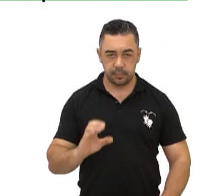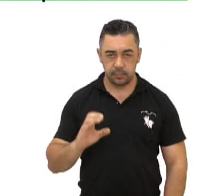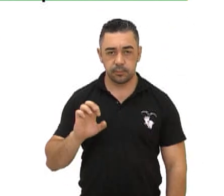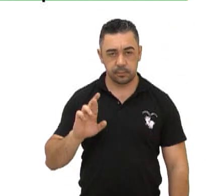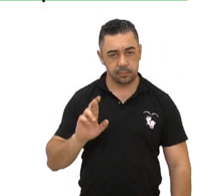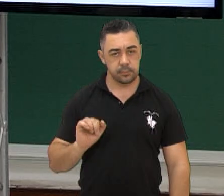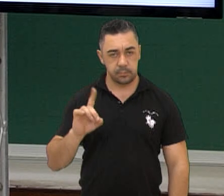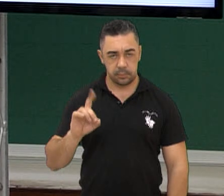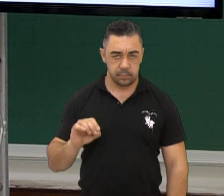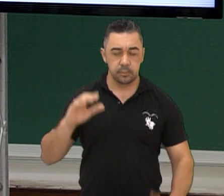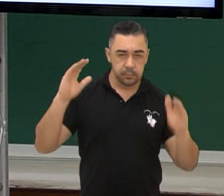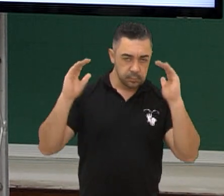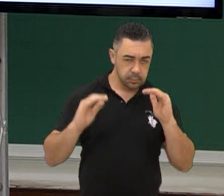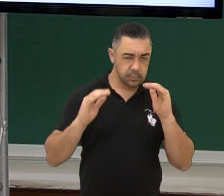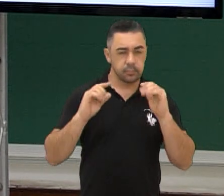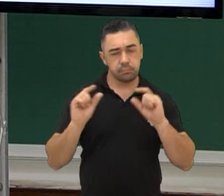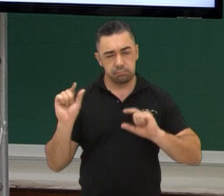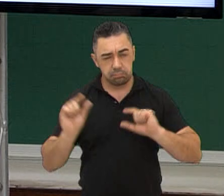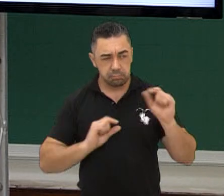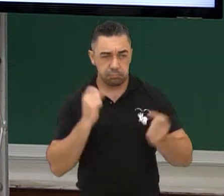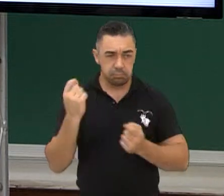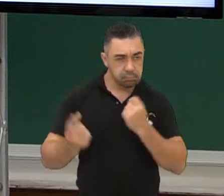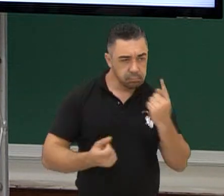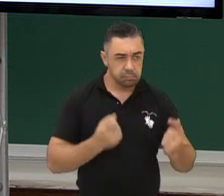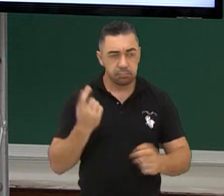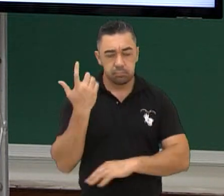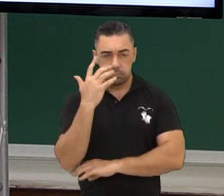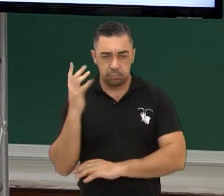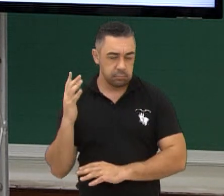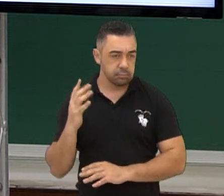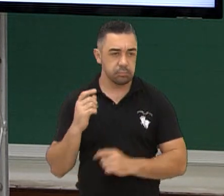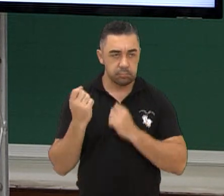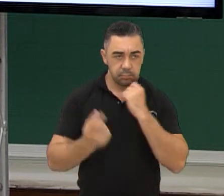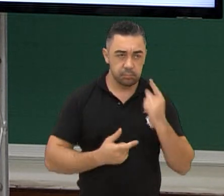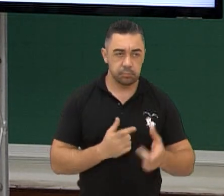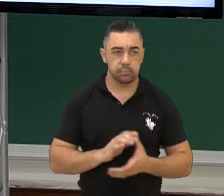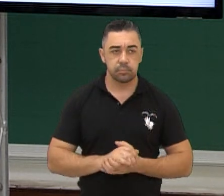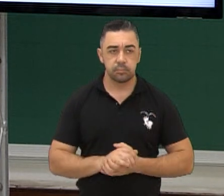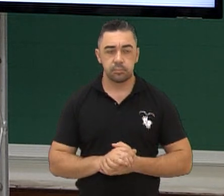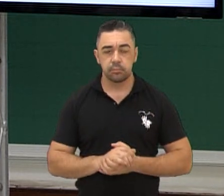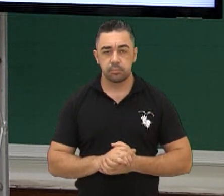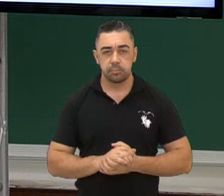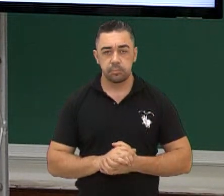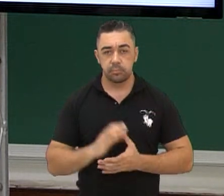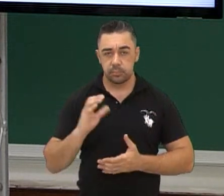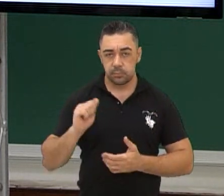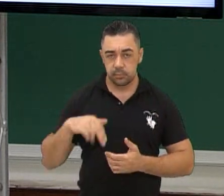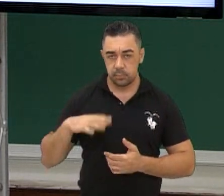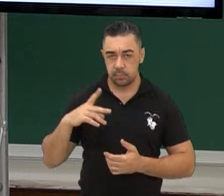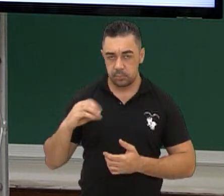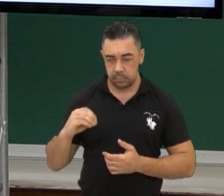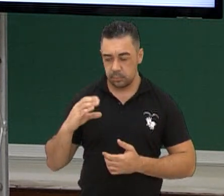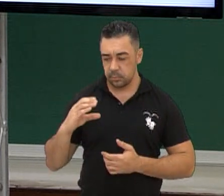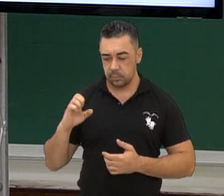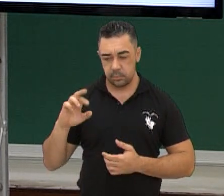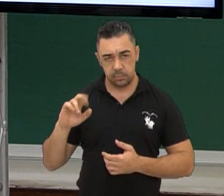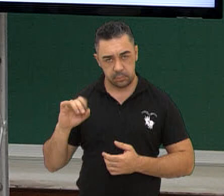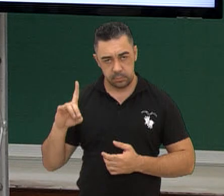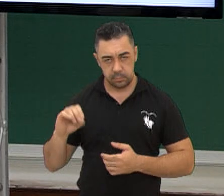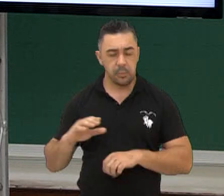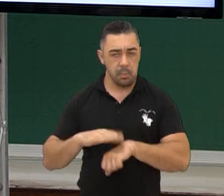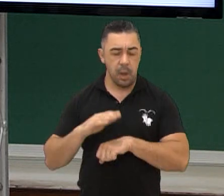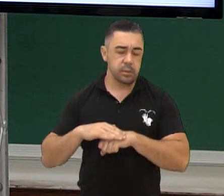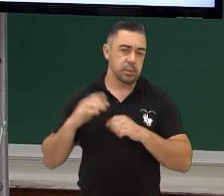que tem ali mais arbustos, mas tem uma ou outra árvore de maior porte perdido. Tem o campo cerrado, que é mais